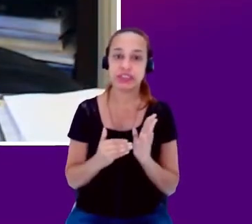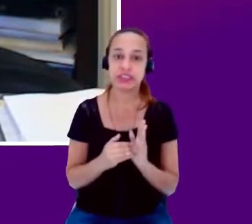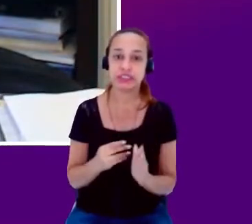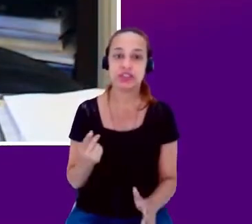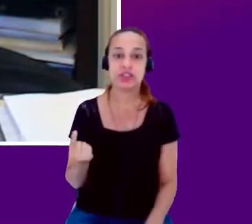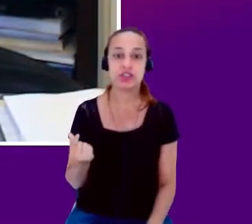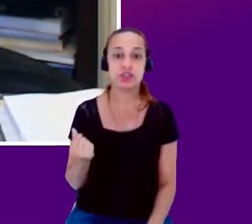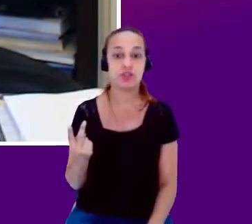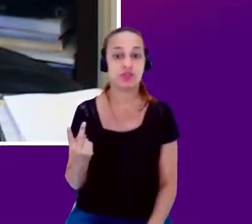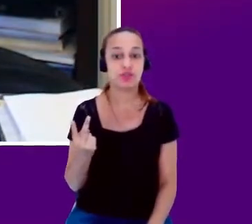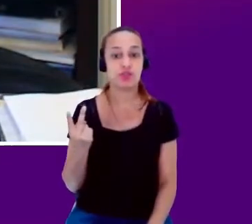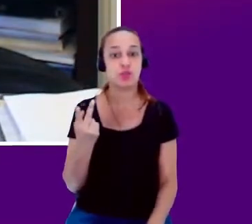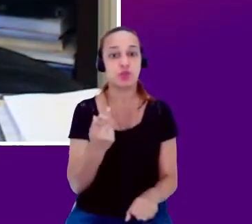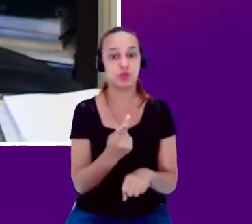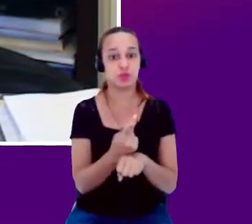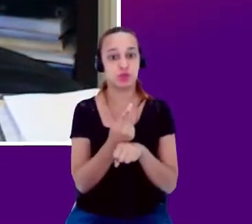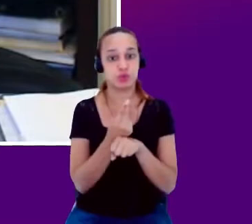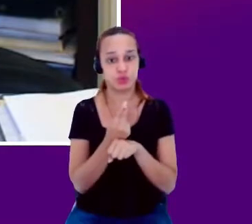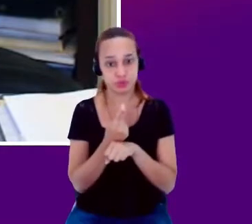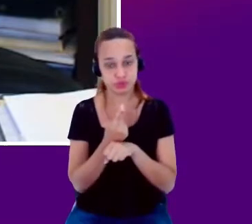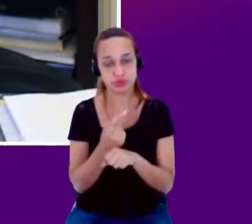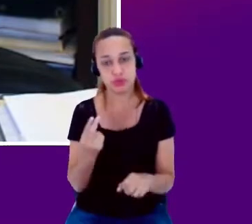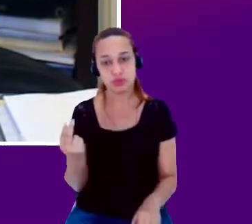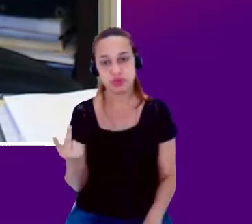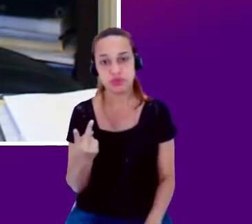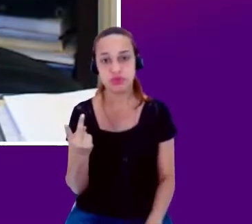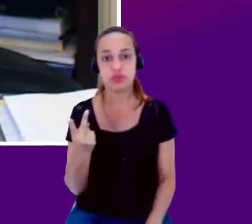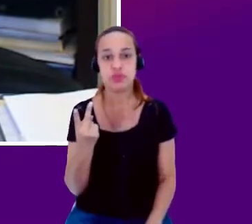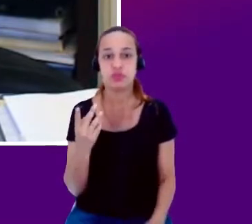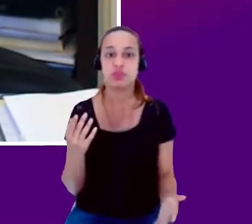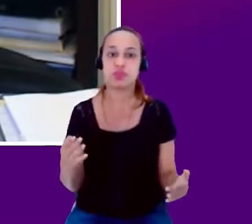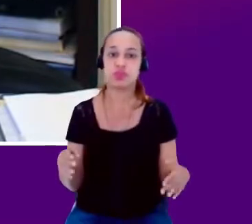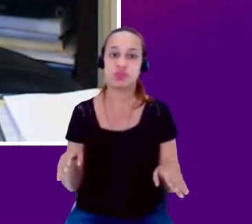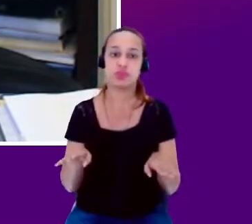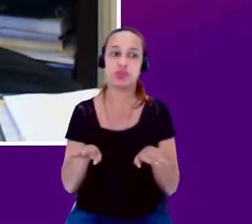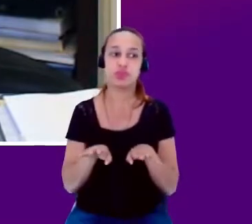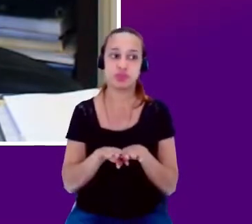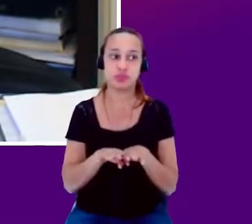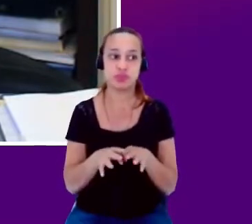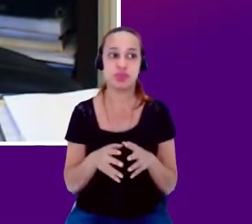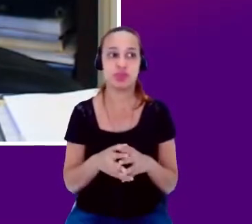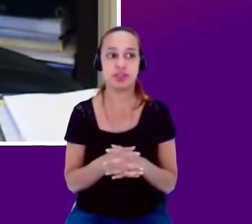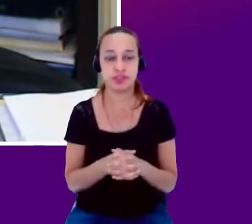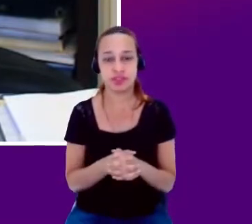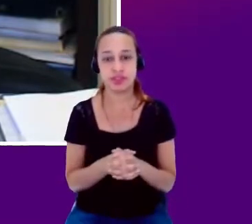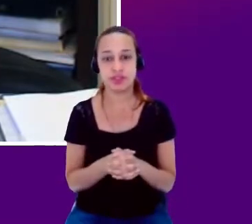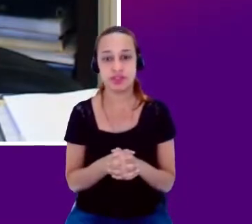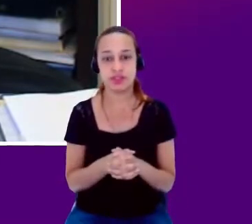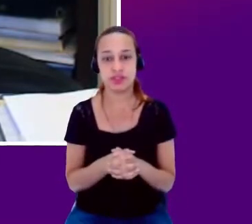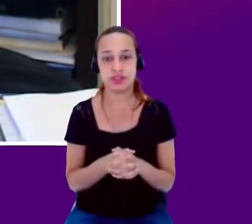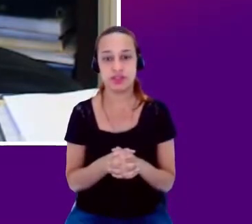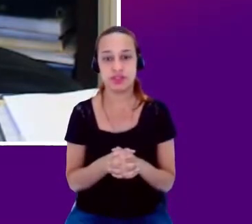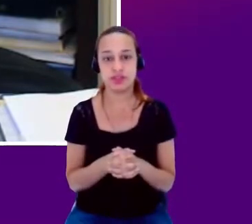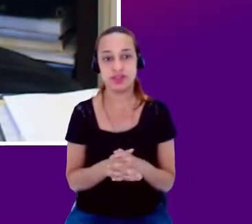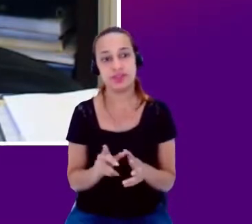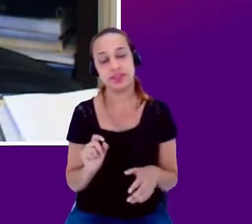do prêmio a um valor uniforme, e, portanto, uniformemente mais alto,